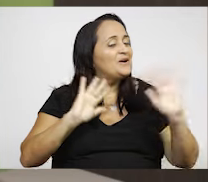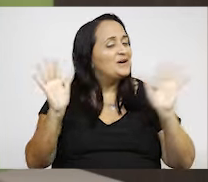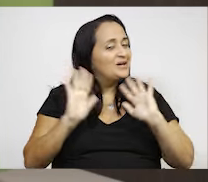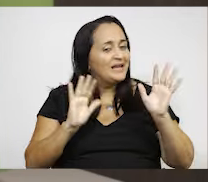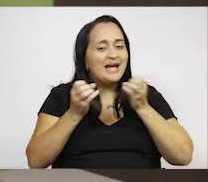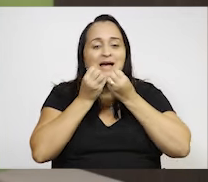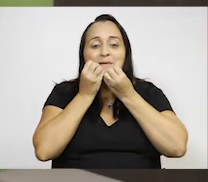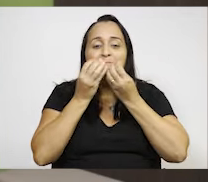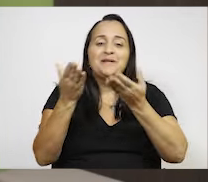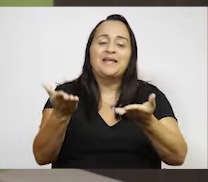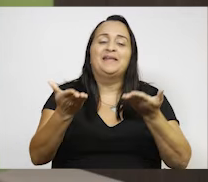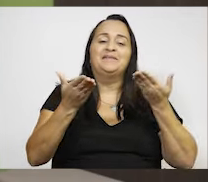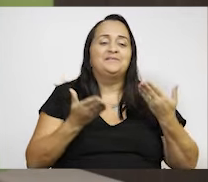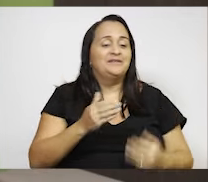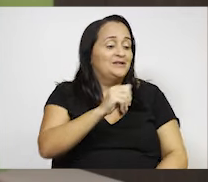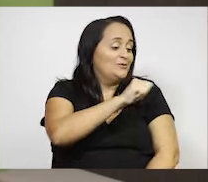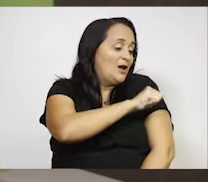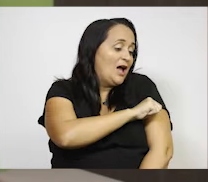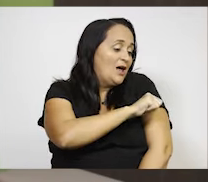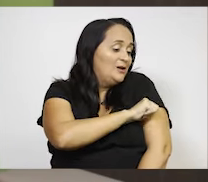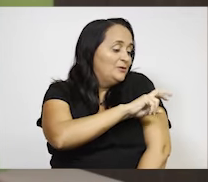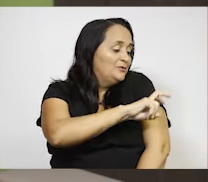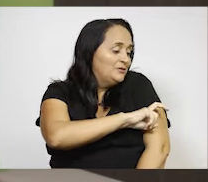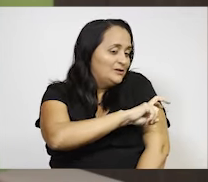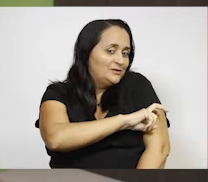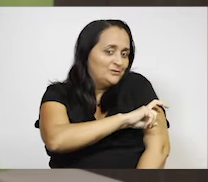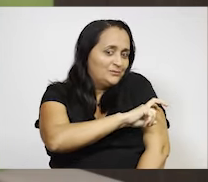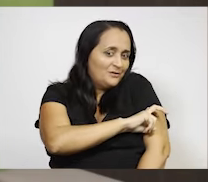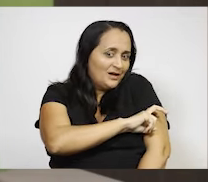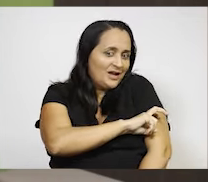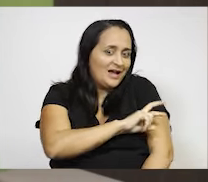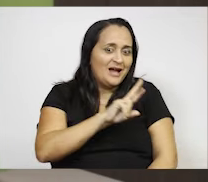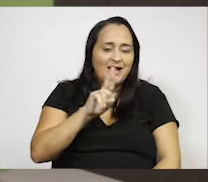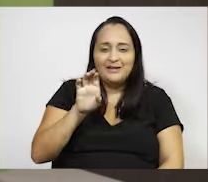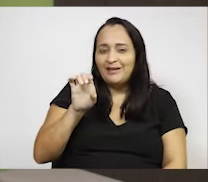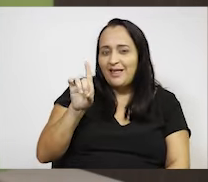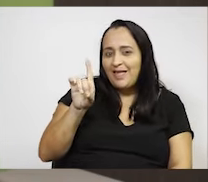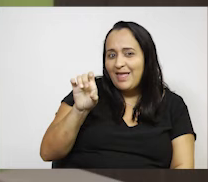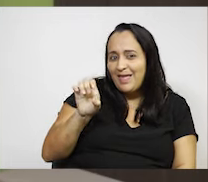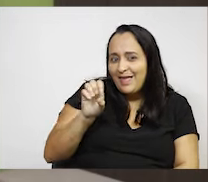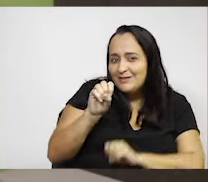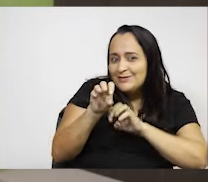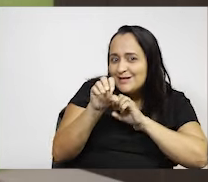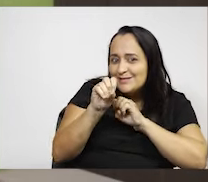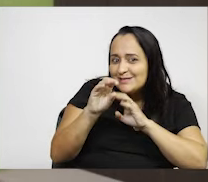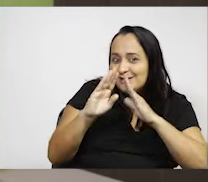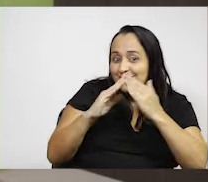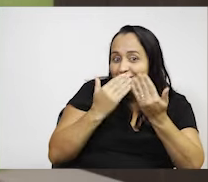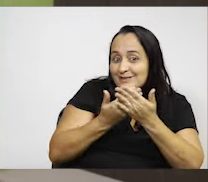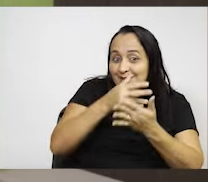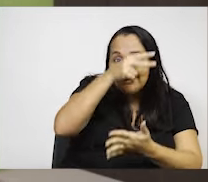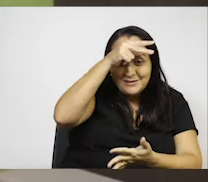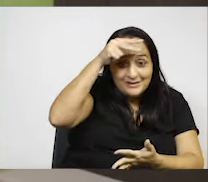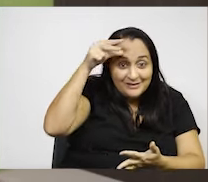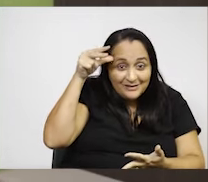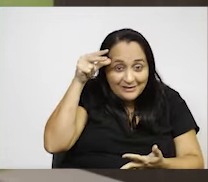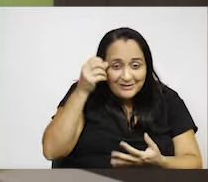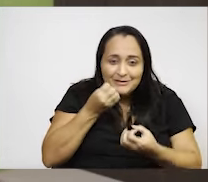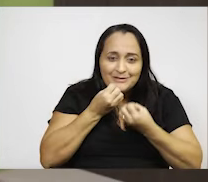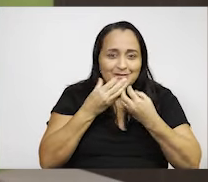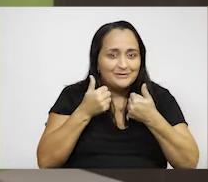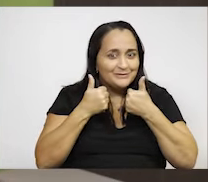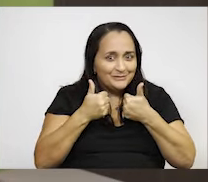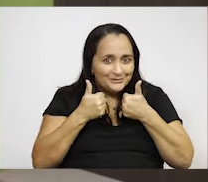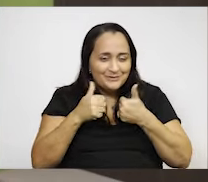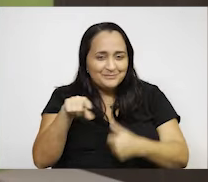Olá, sejam bem-vindos, alunos do quinto ano da nossa rede municipal de ensino. Olá, tudo bem com vocês?